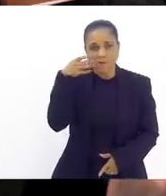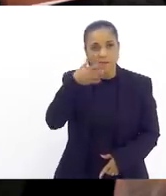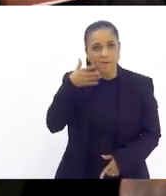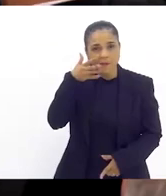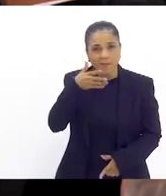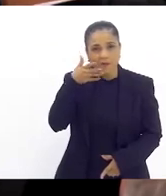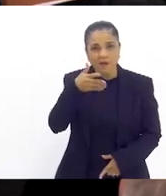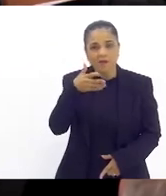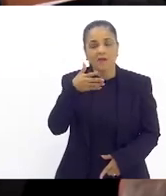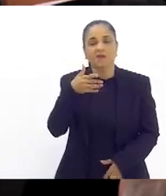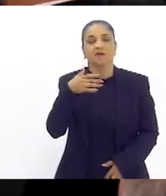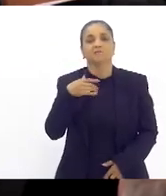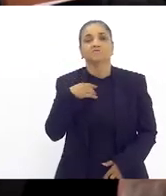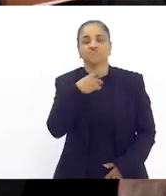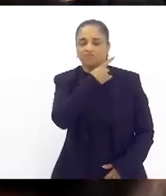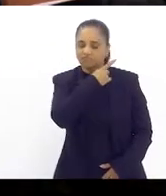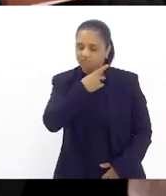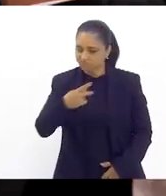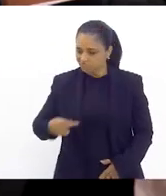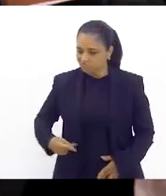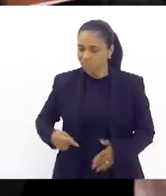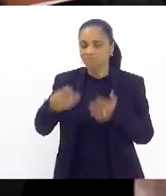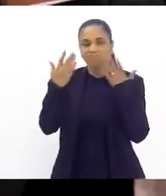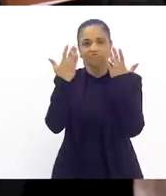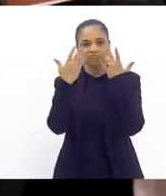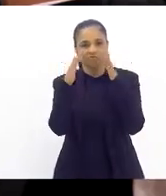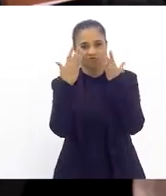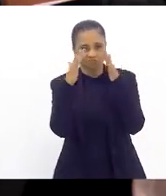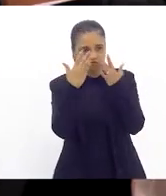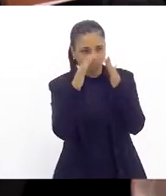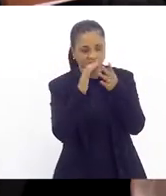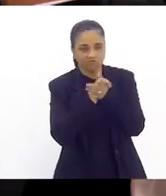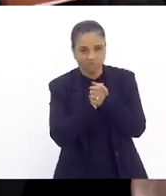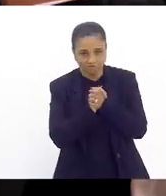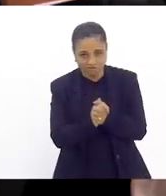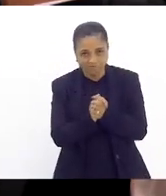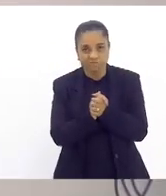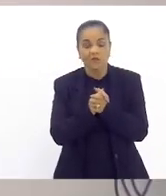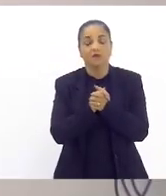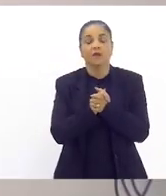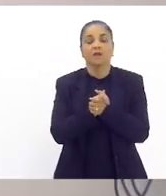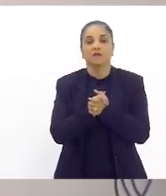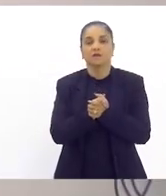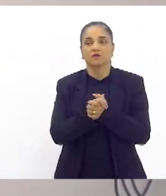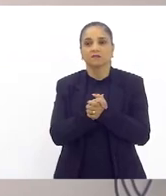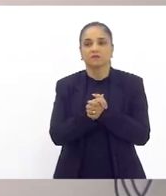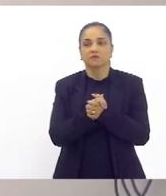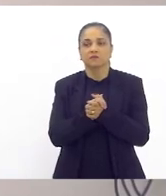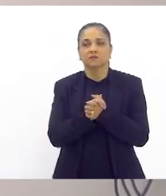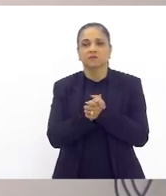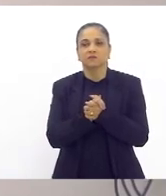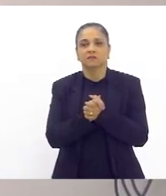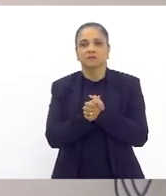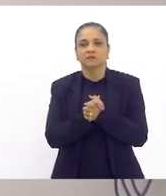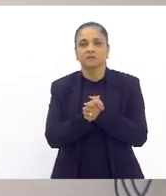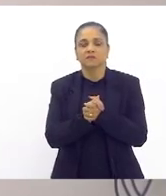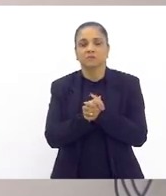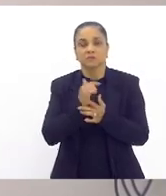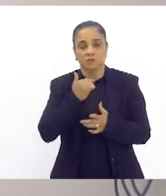cumprimentava Presidente e estender as